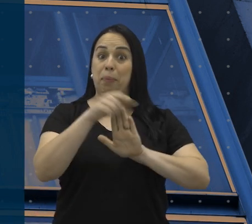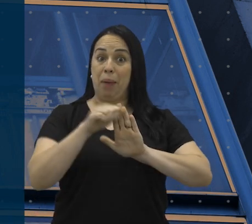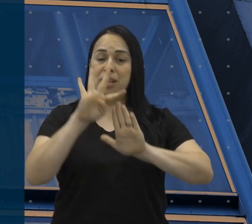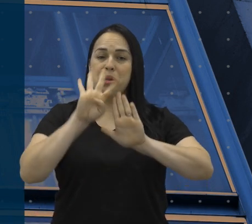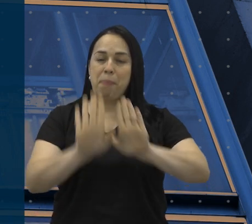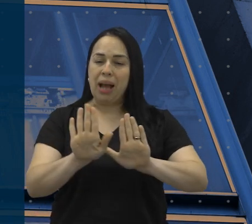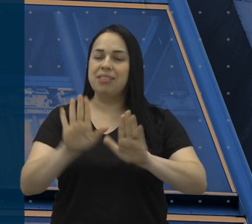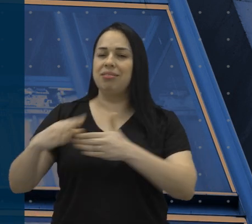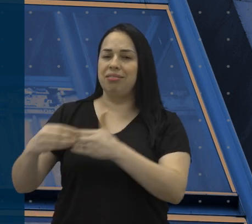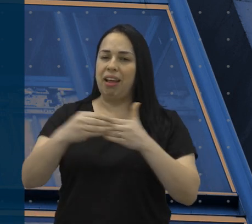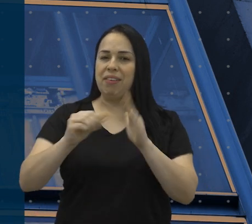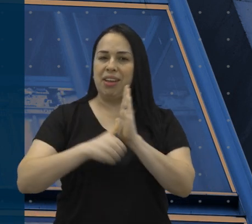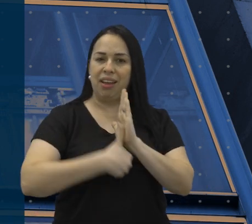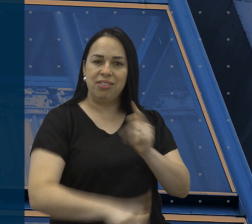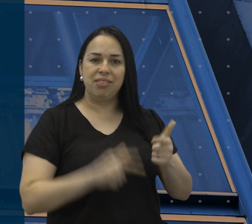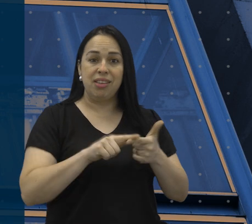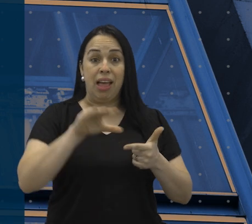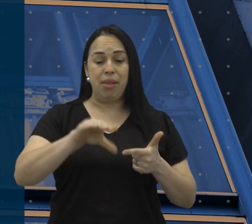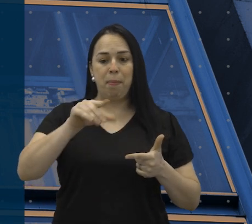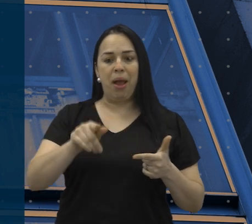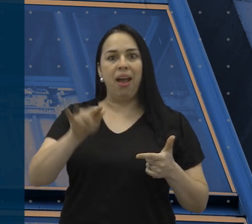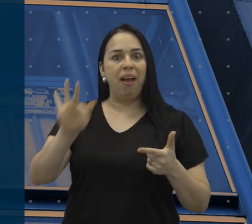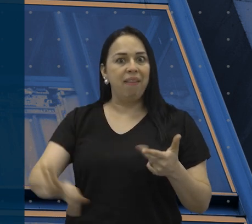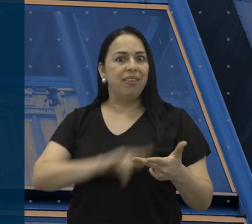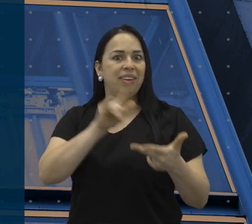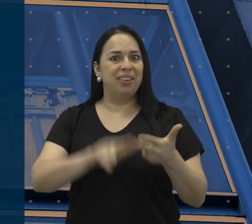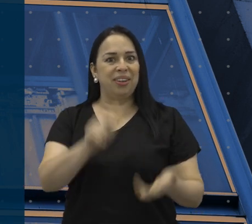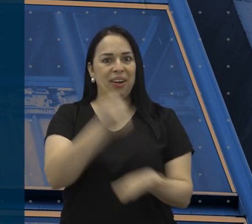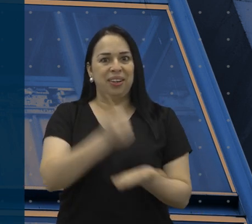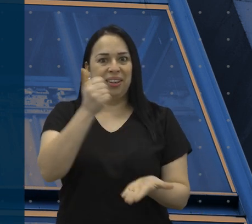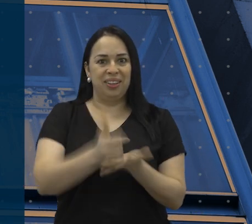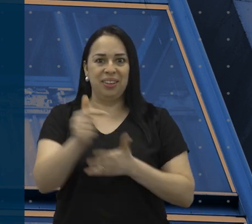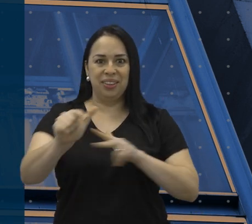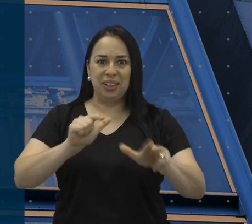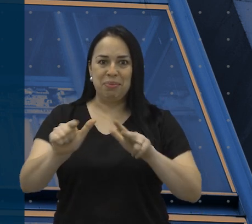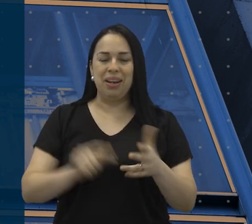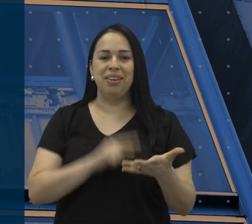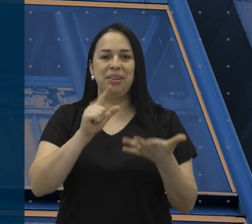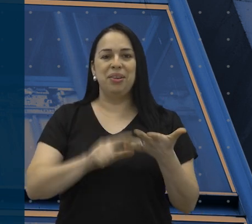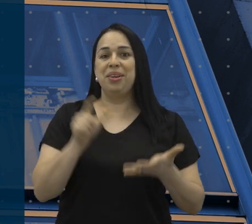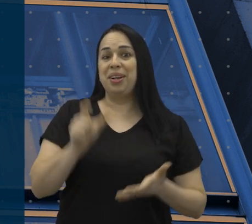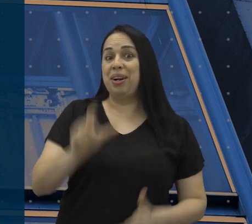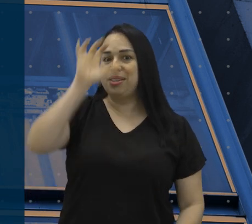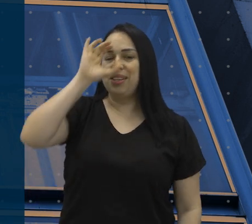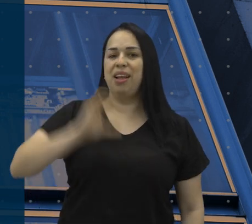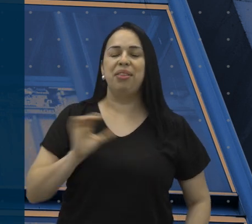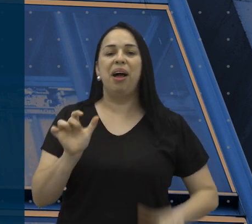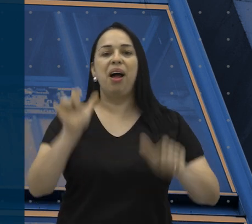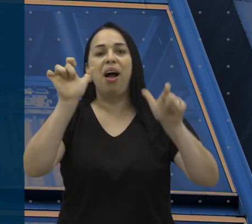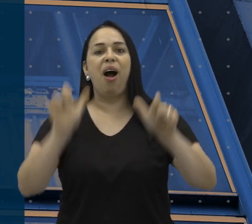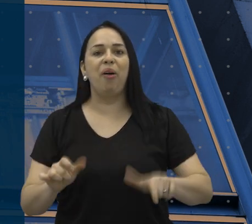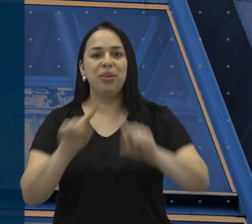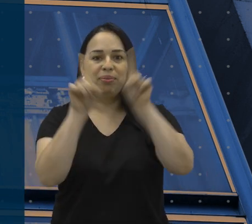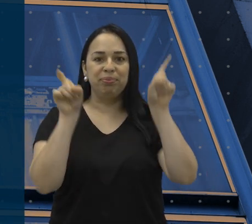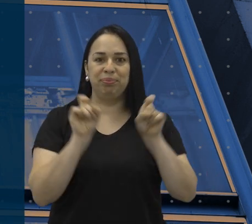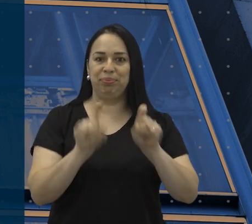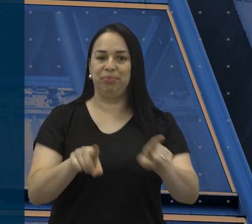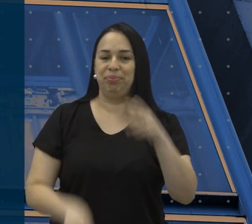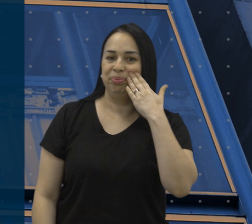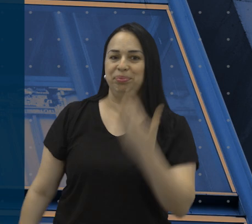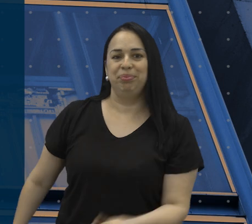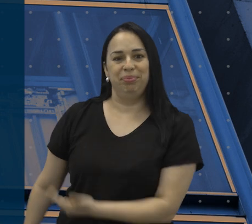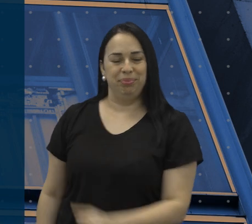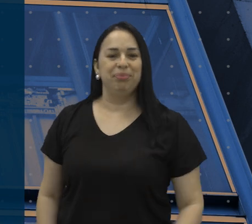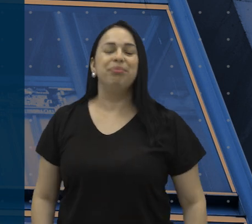PAT levando RG, CPF, carteira de trabalho e o cartão cidadão. O PAT fica na Praça Afonso